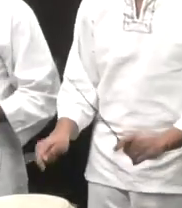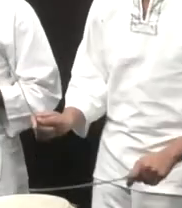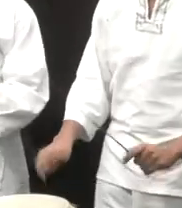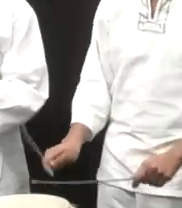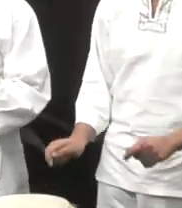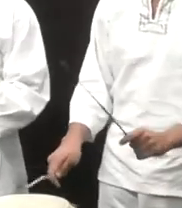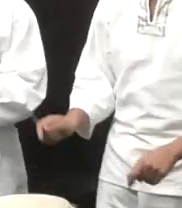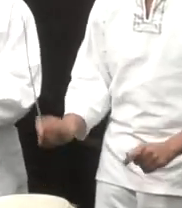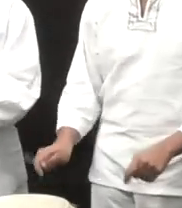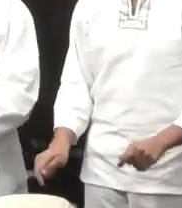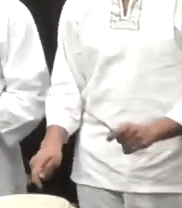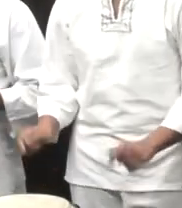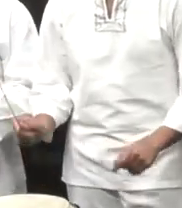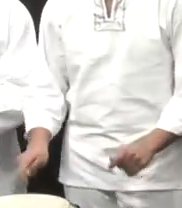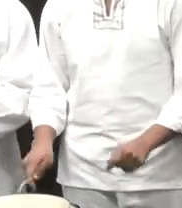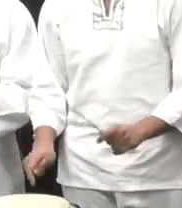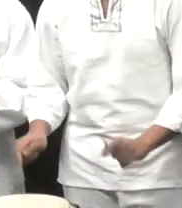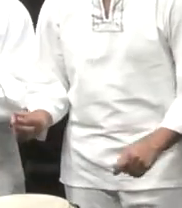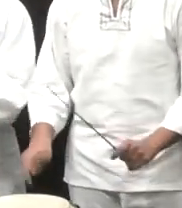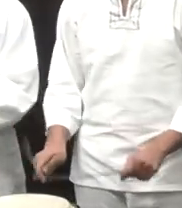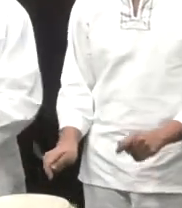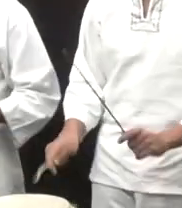E aí